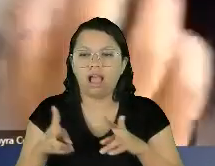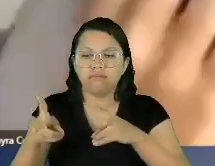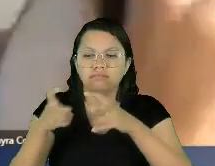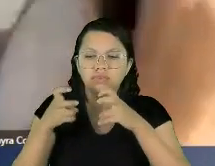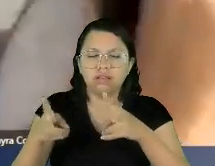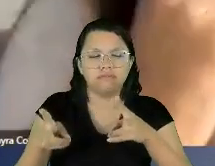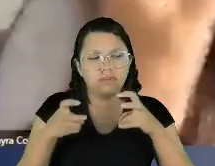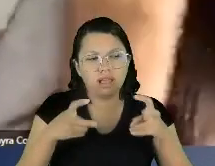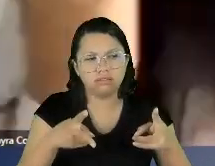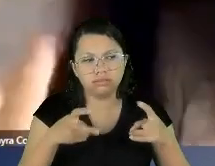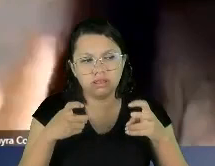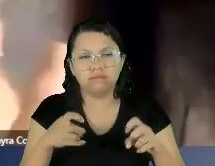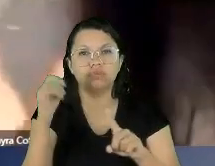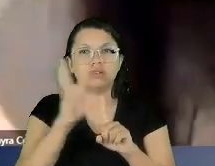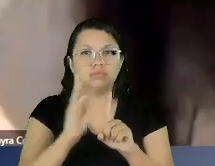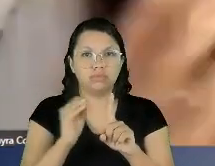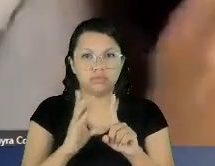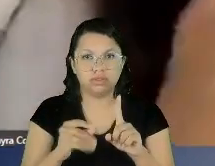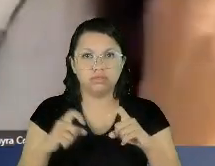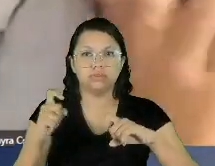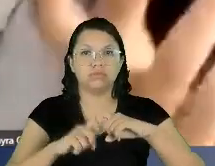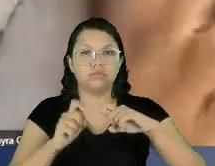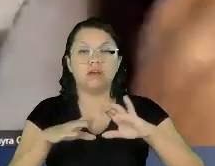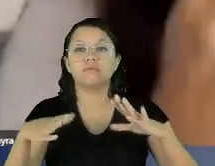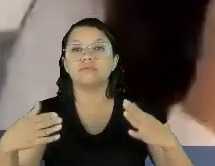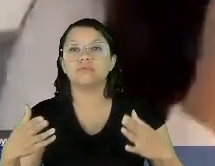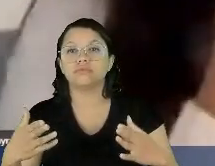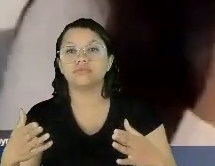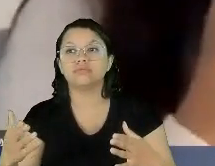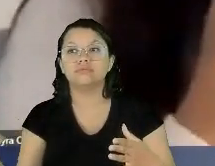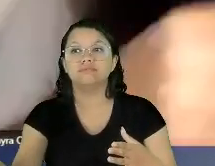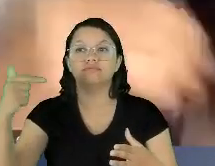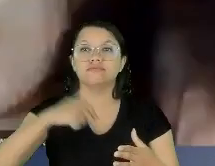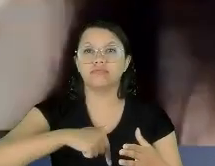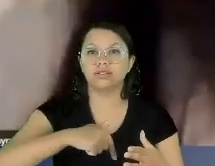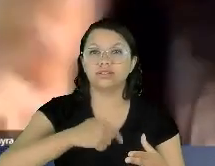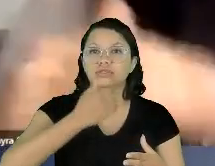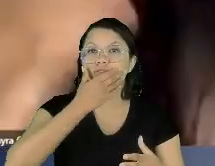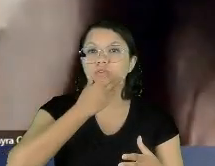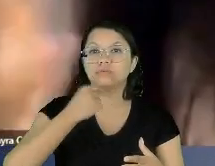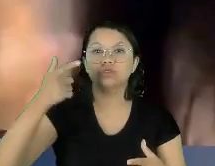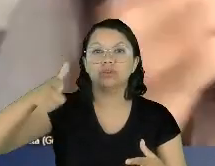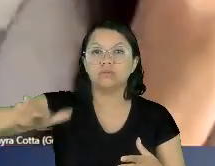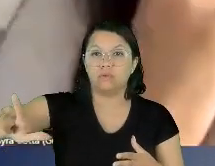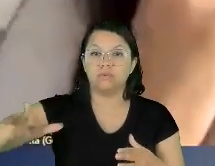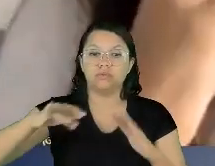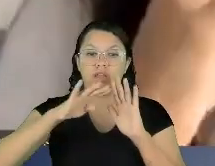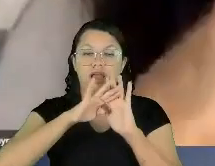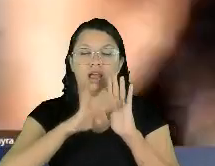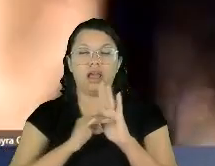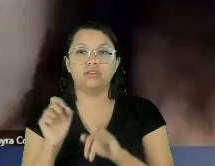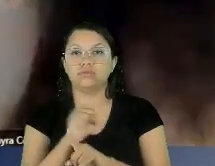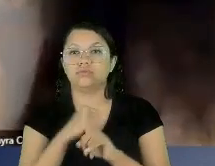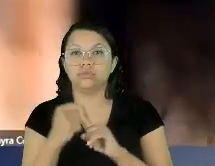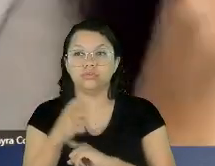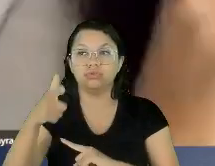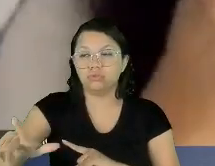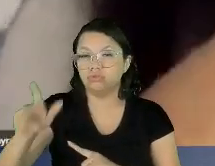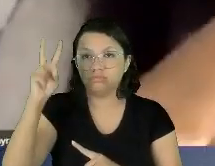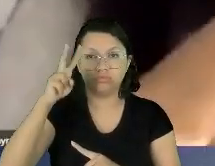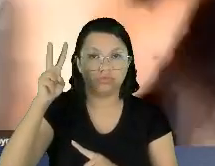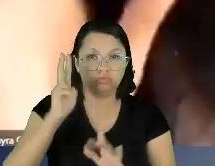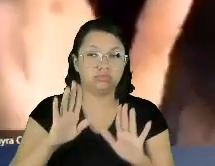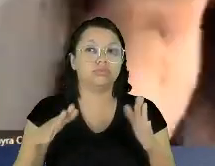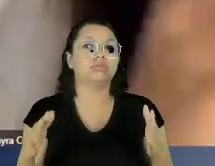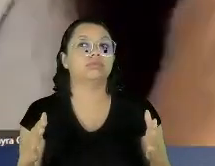para nós a identificação da violência, da importunação sexual, quando vem de homens de outra classe